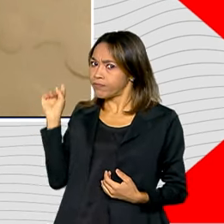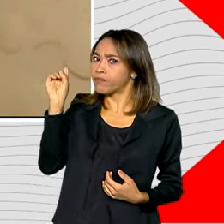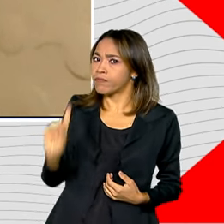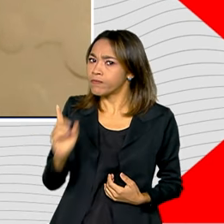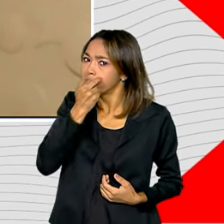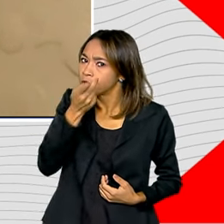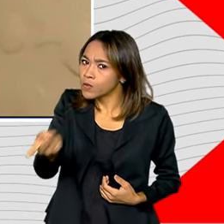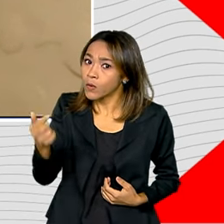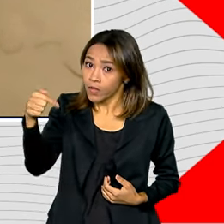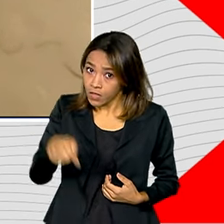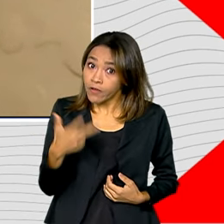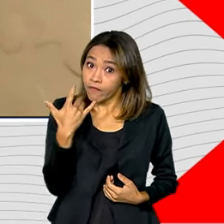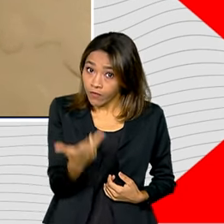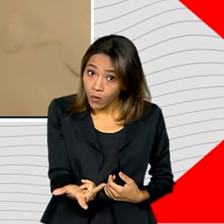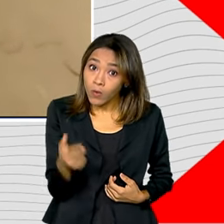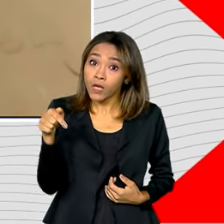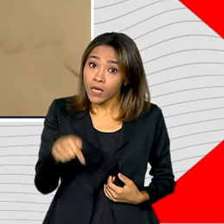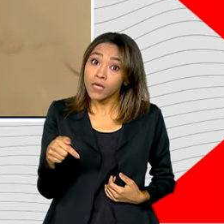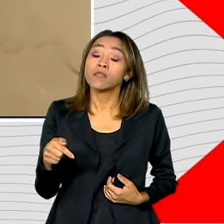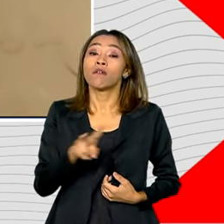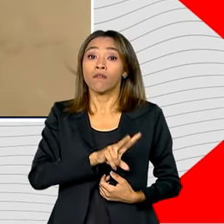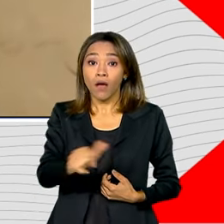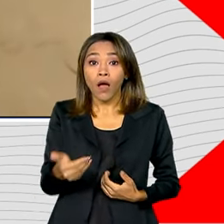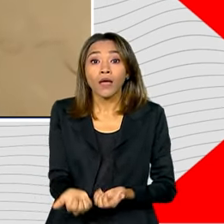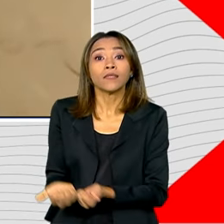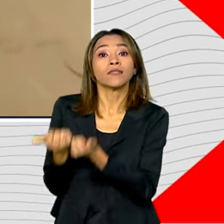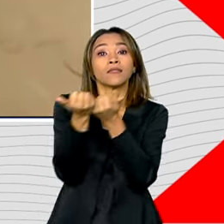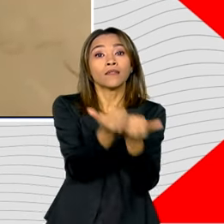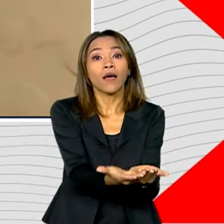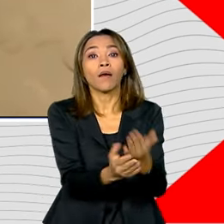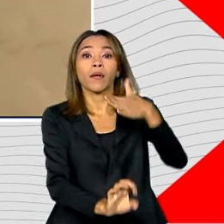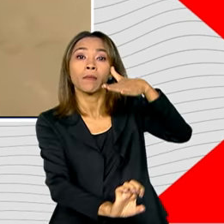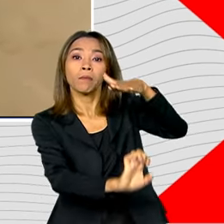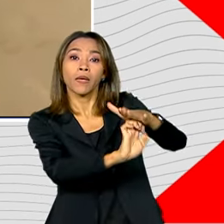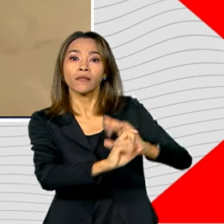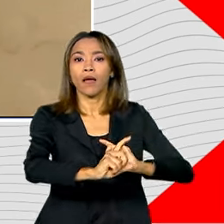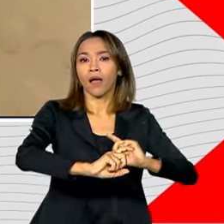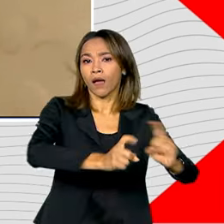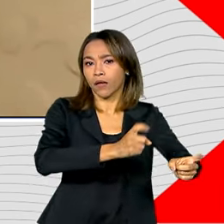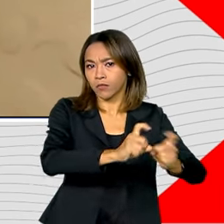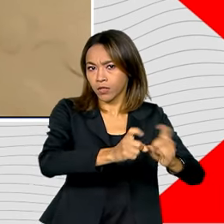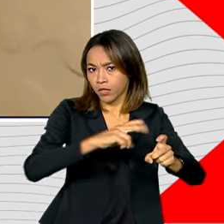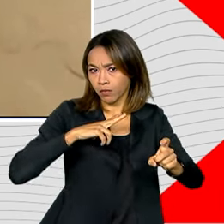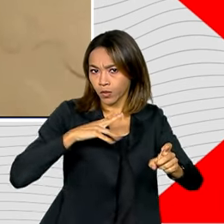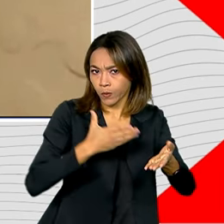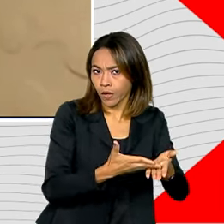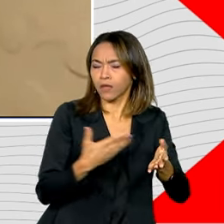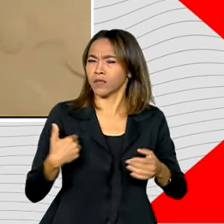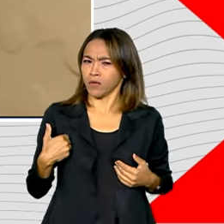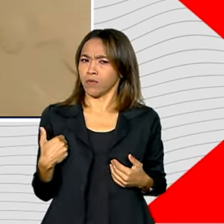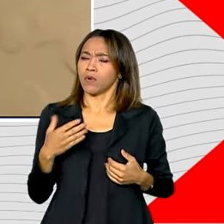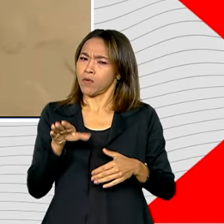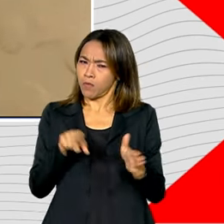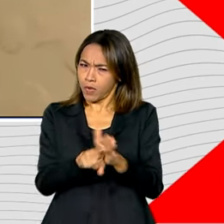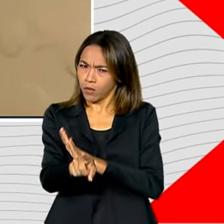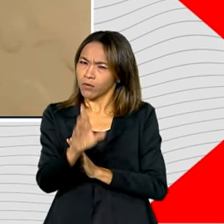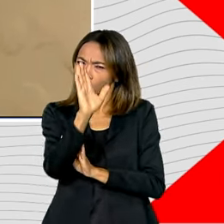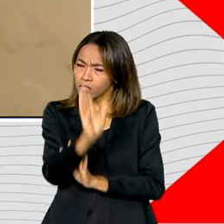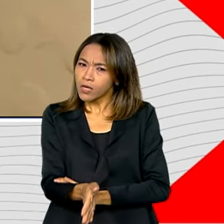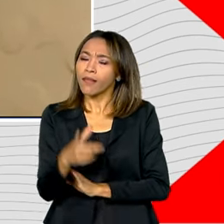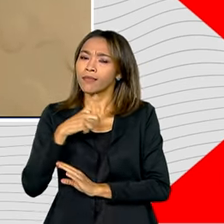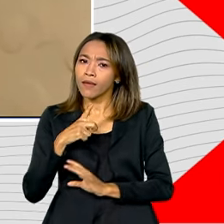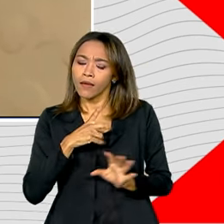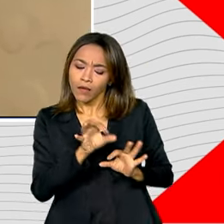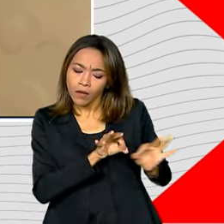esse terminal será concedido à iniciativa privada. O que eu gostaria de perguntar ao senhor é, já há previsão para que o Ministério